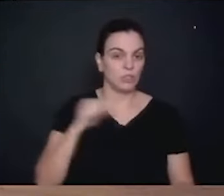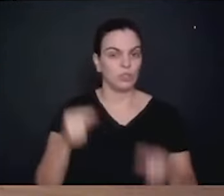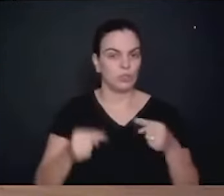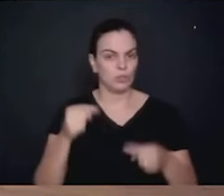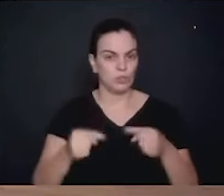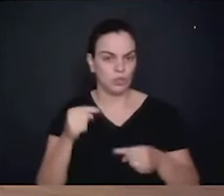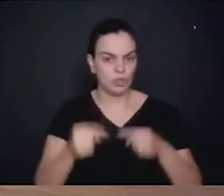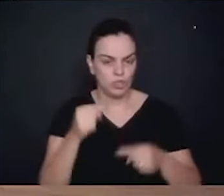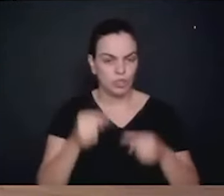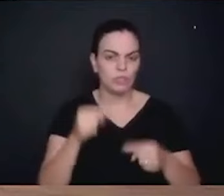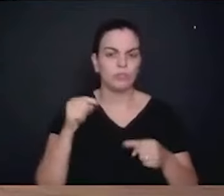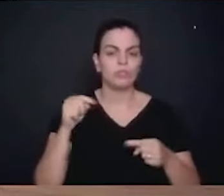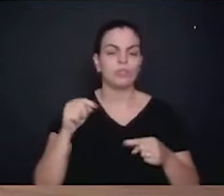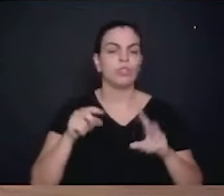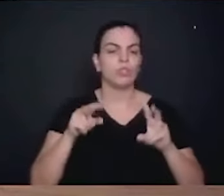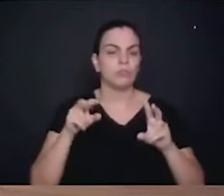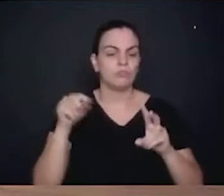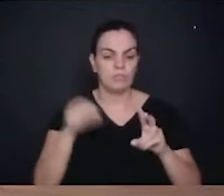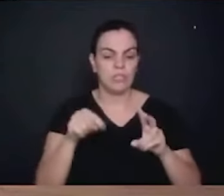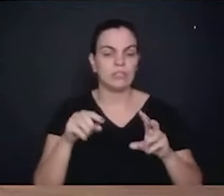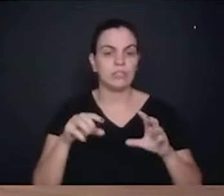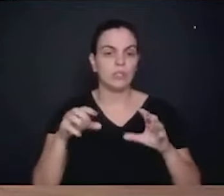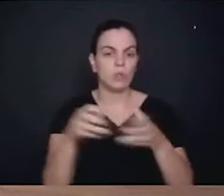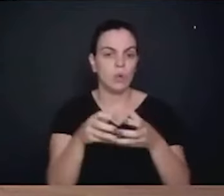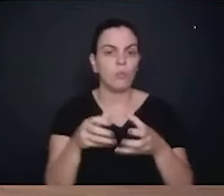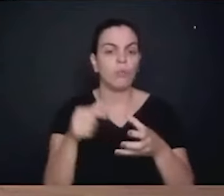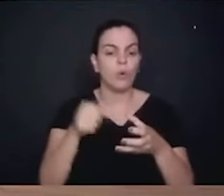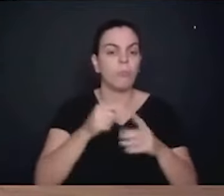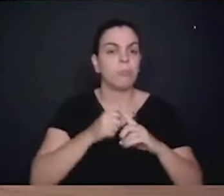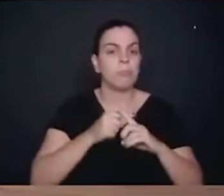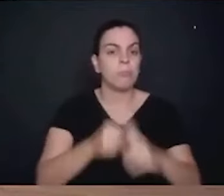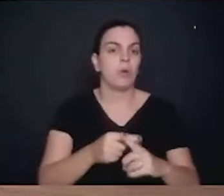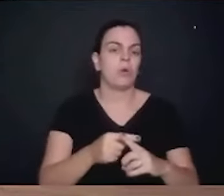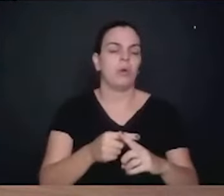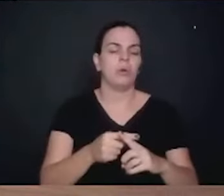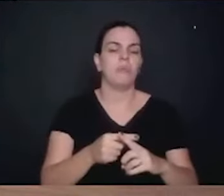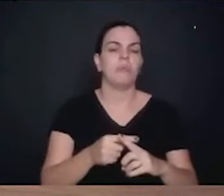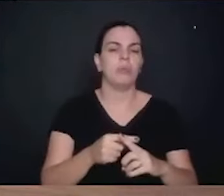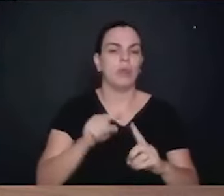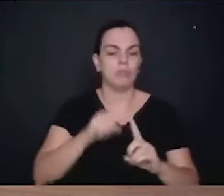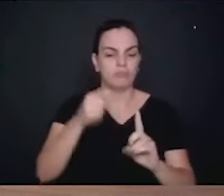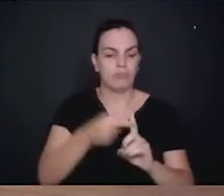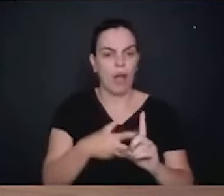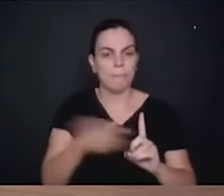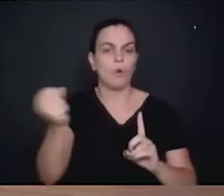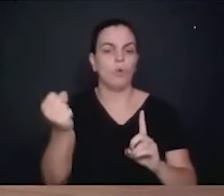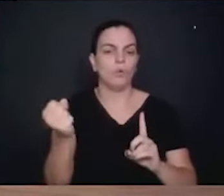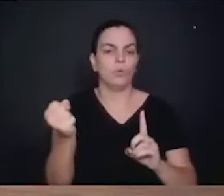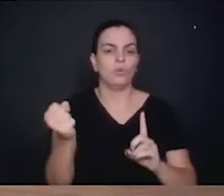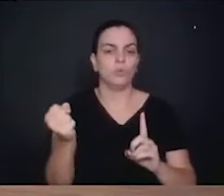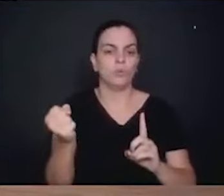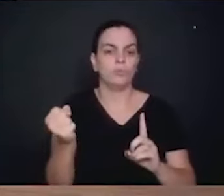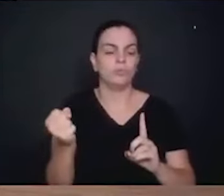Medicina, que proíbe a questão do aborto em gestações avançadas, e que a Justiça, de